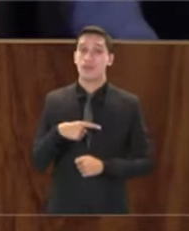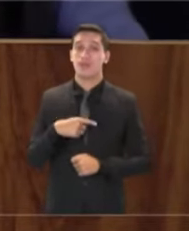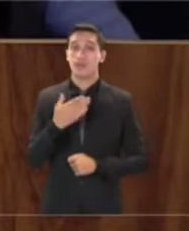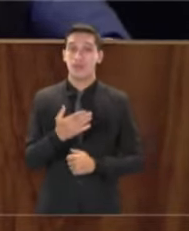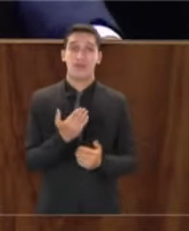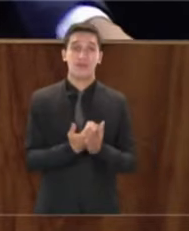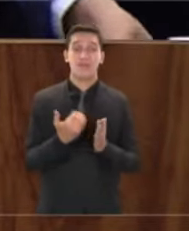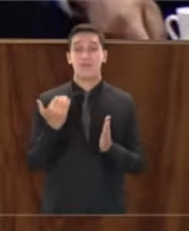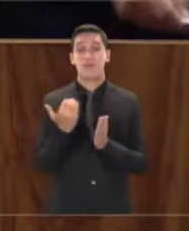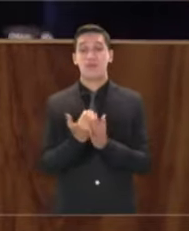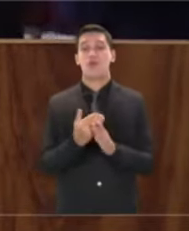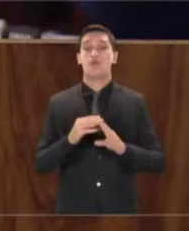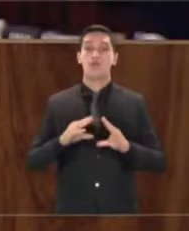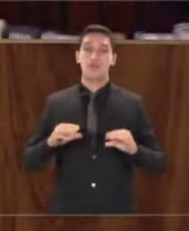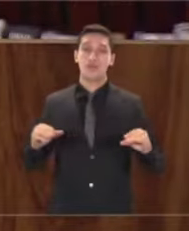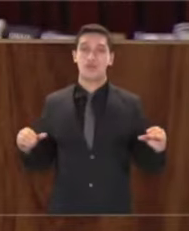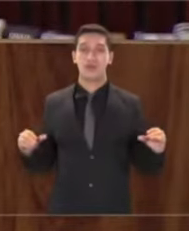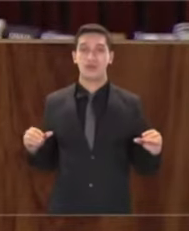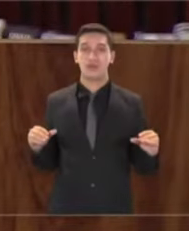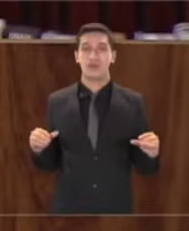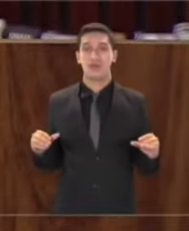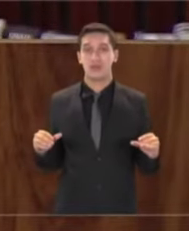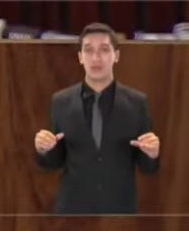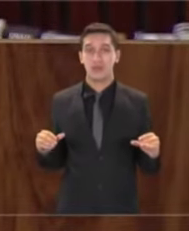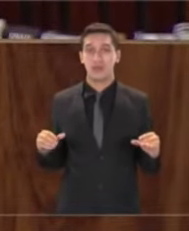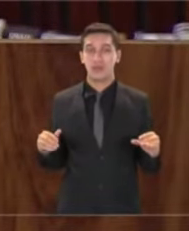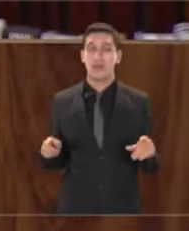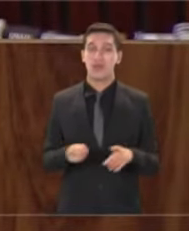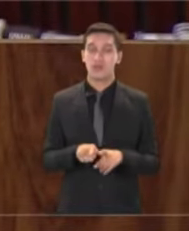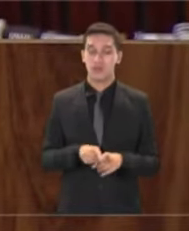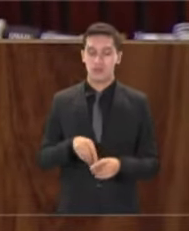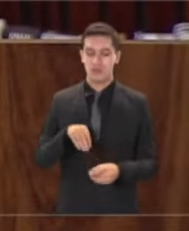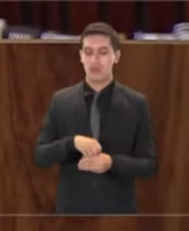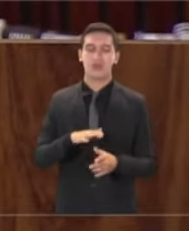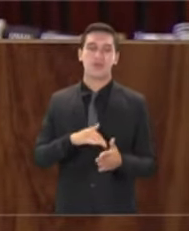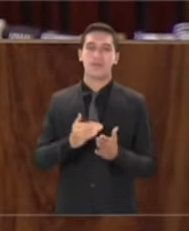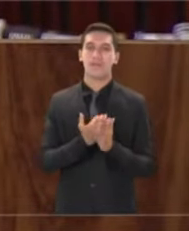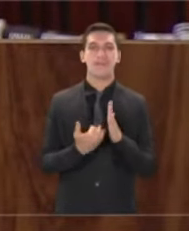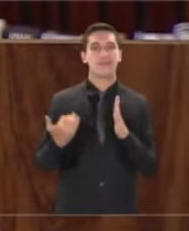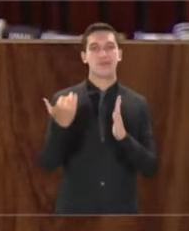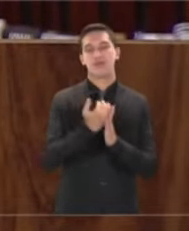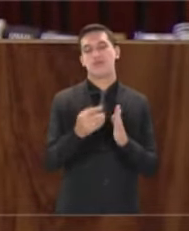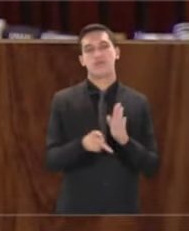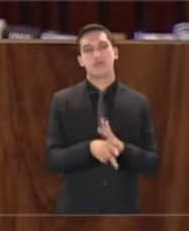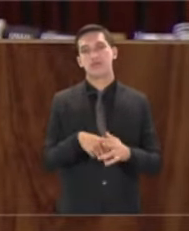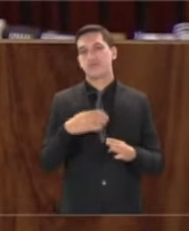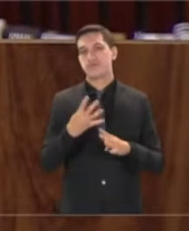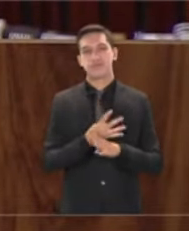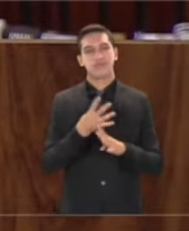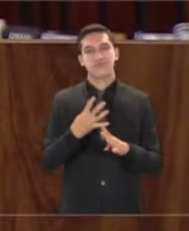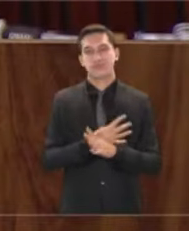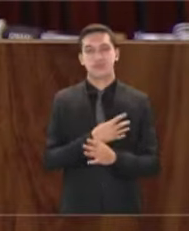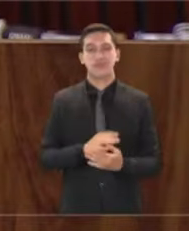maior flexibilidade e um nível elevado de tolerância.